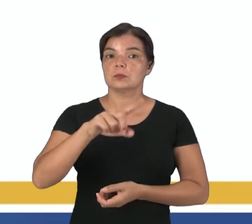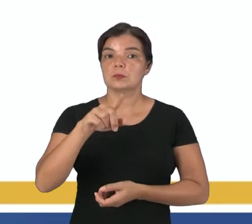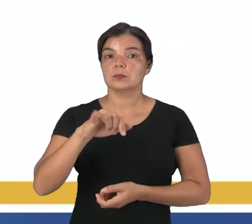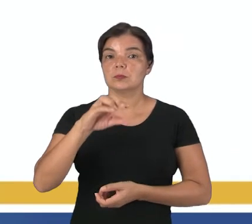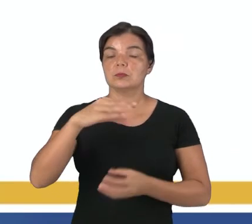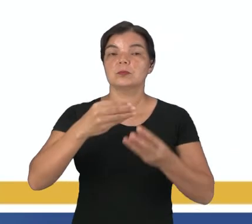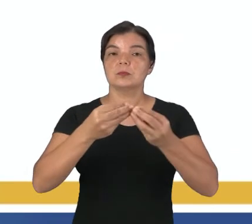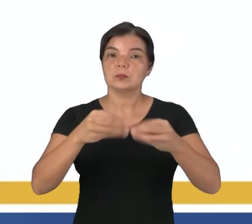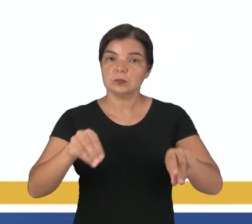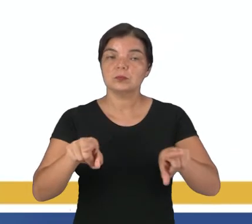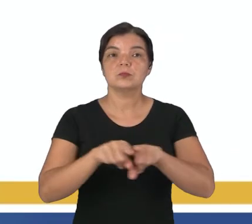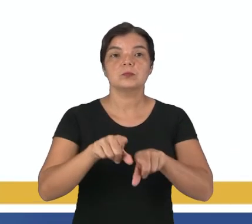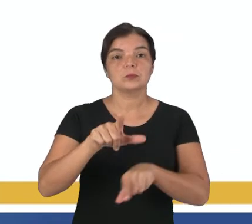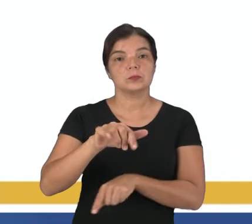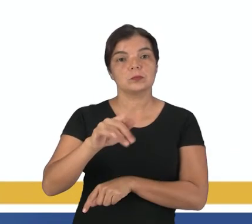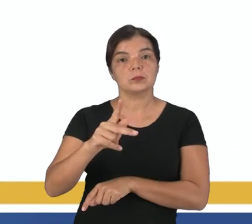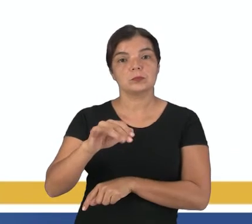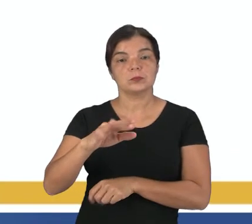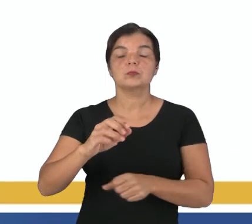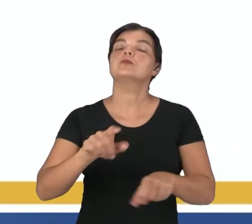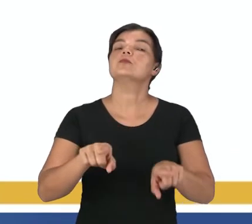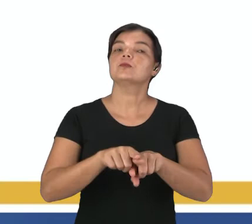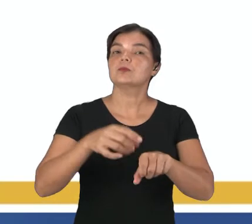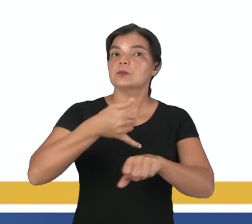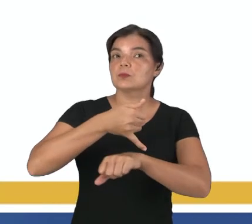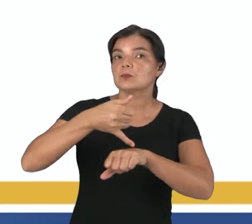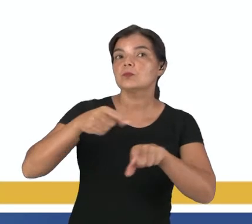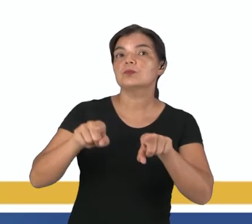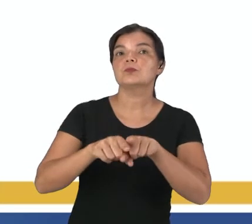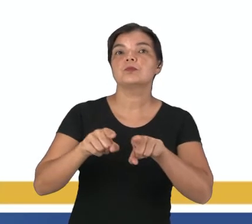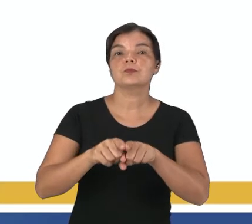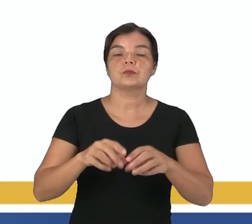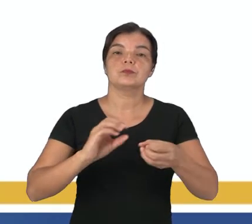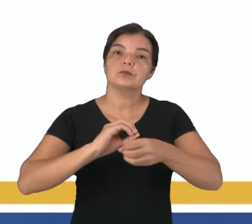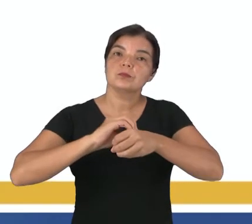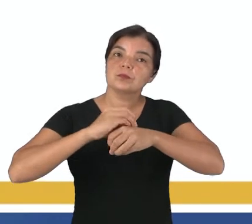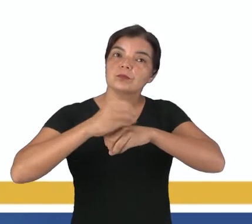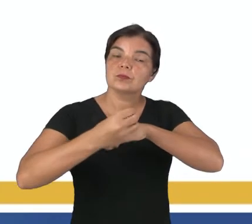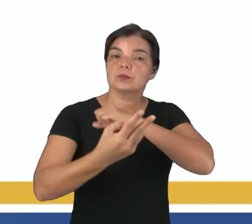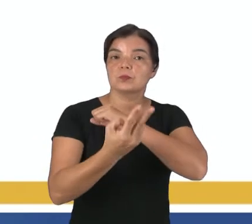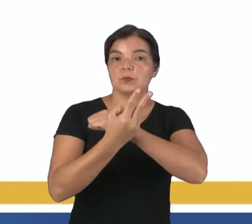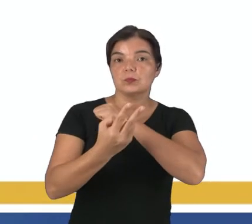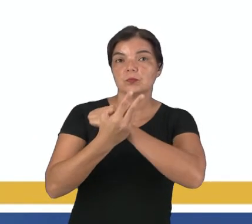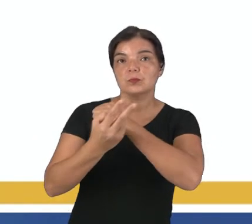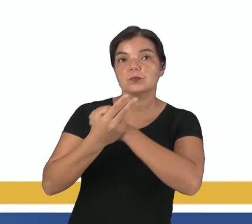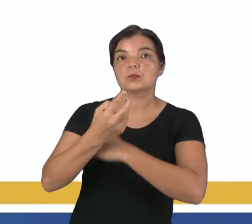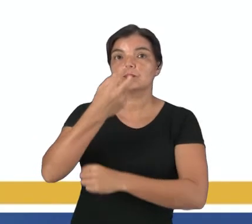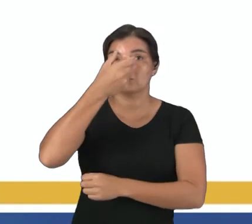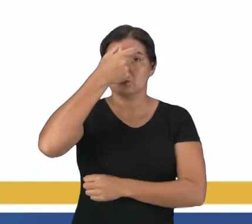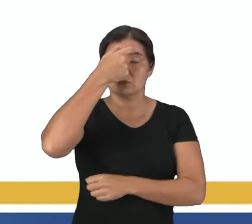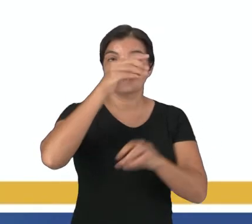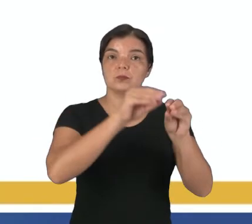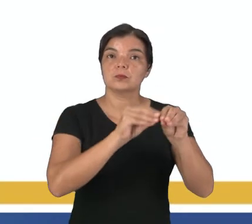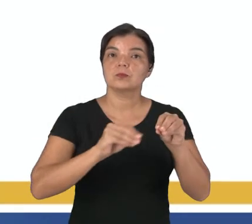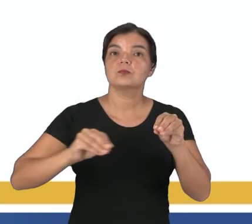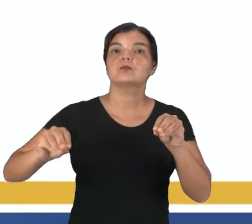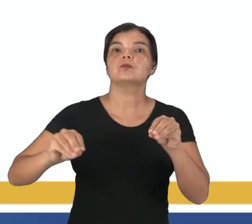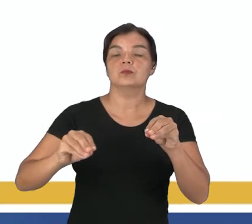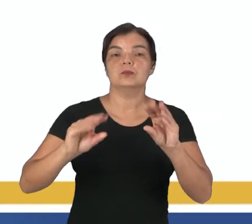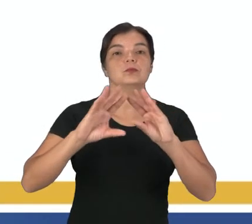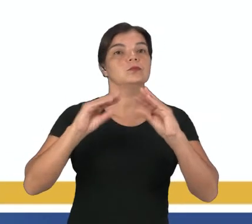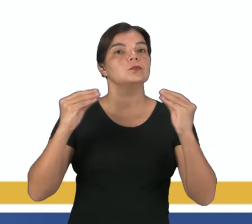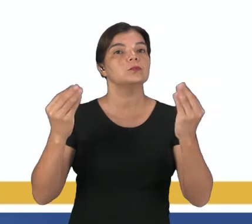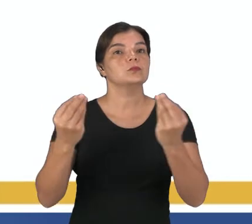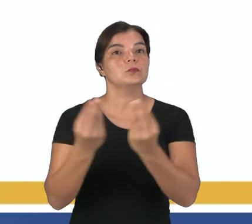enzimas elas quebram serve para quebrar lipídios por exemplo atuam como moléculas de defesa no organismo e transportam